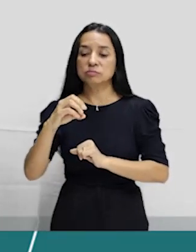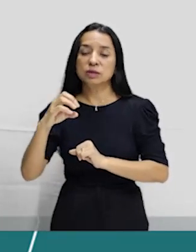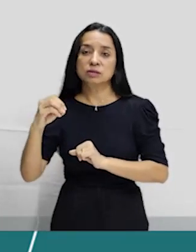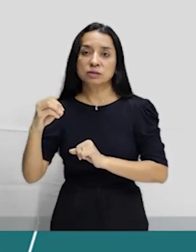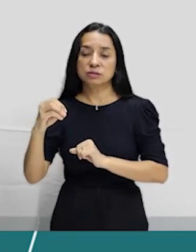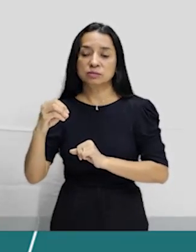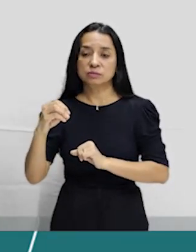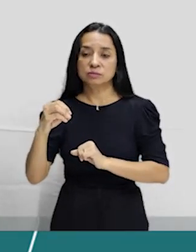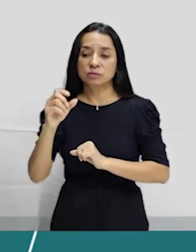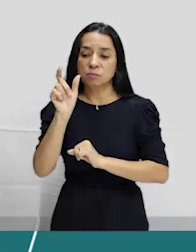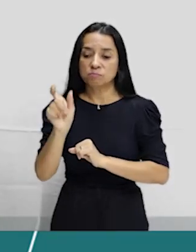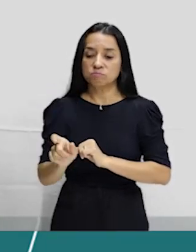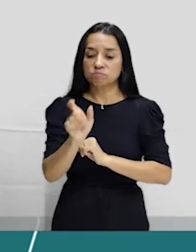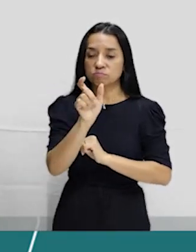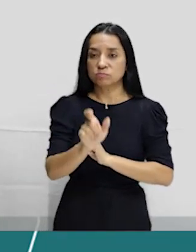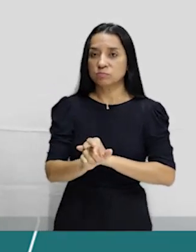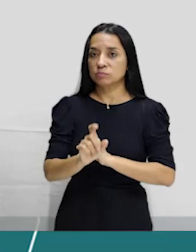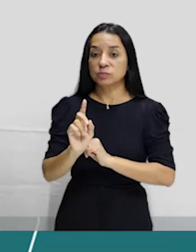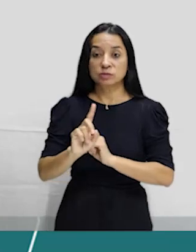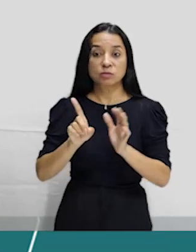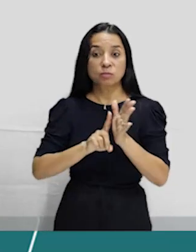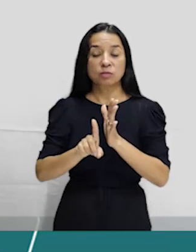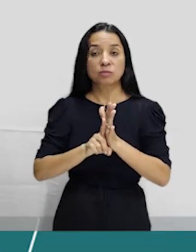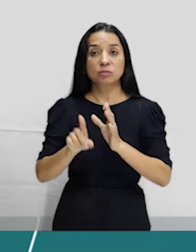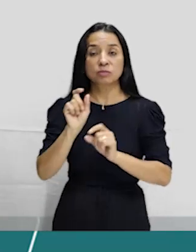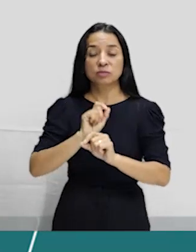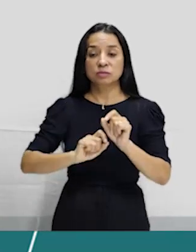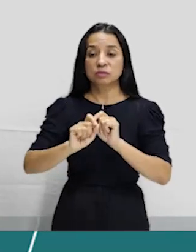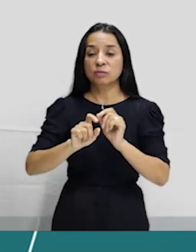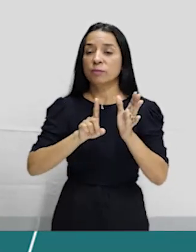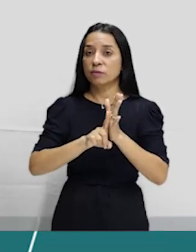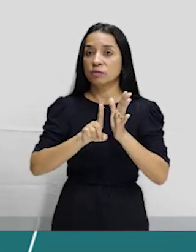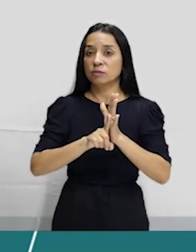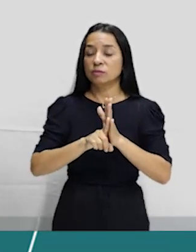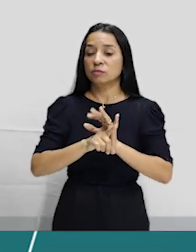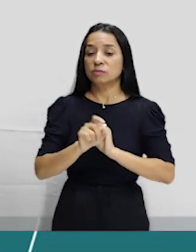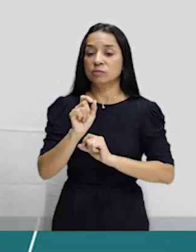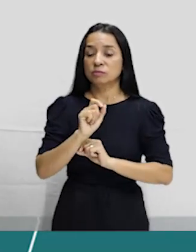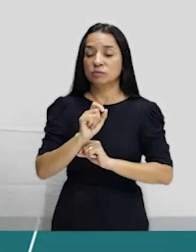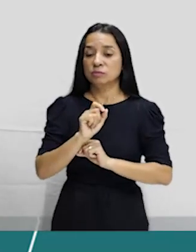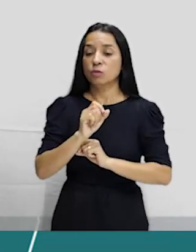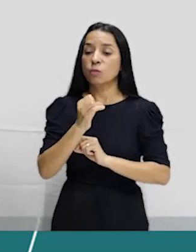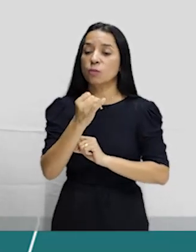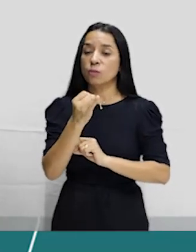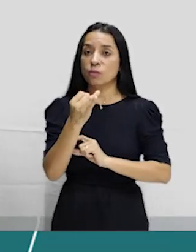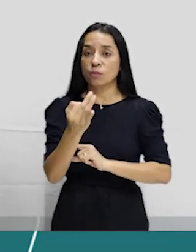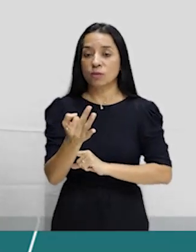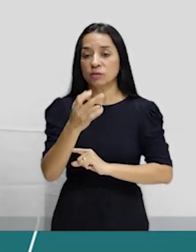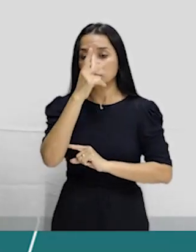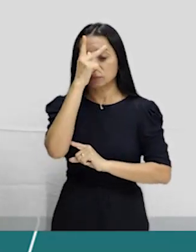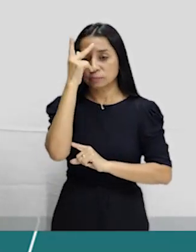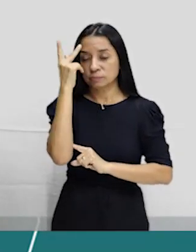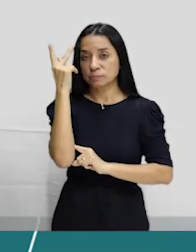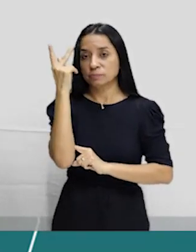de candidatos. Mas ele não perguntou isso, gente. Ele perguntou na questão a quantidade de pessoas que